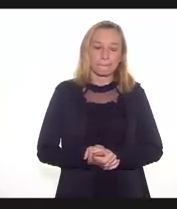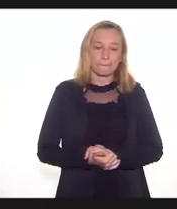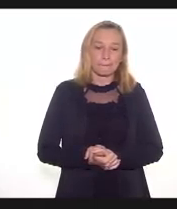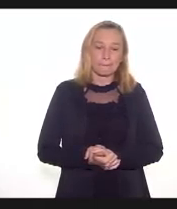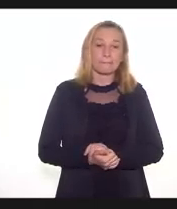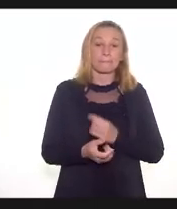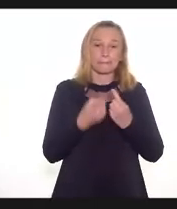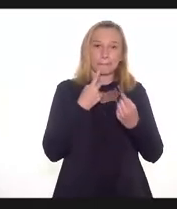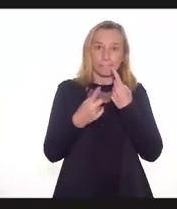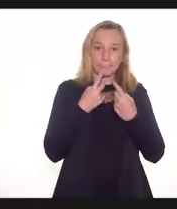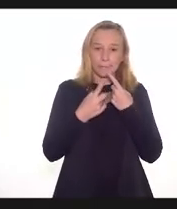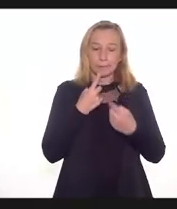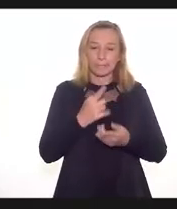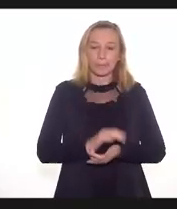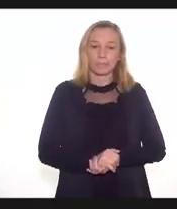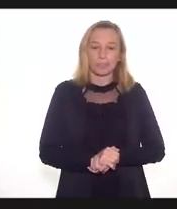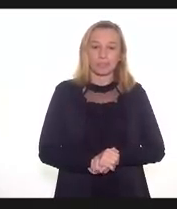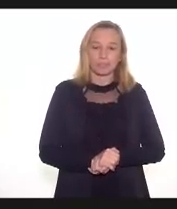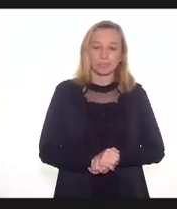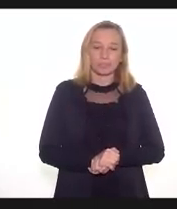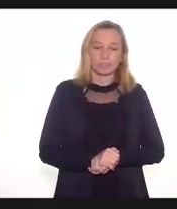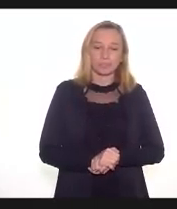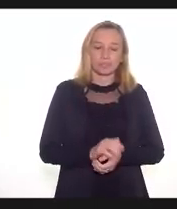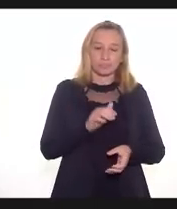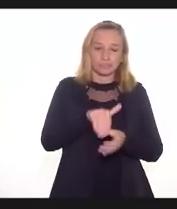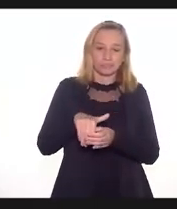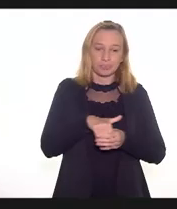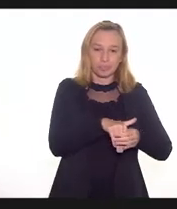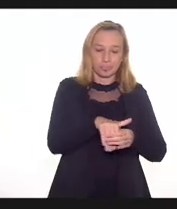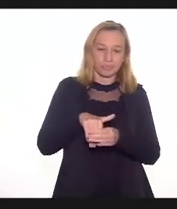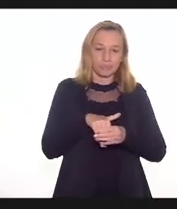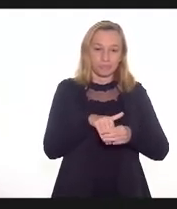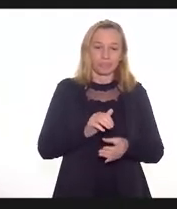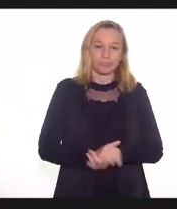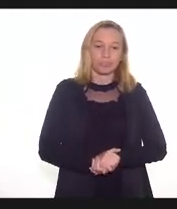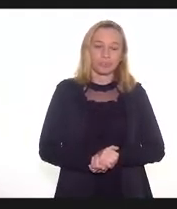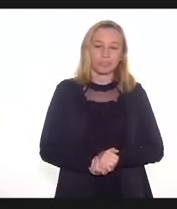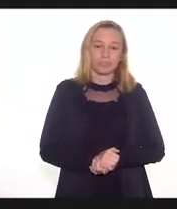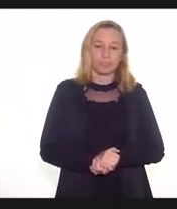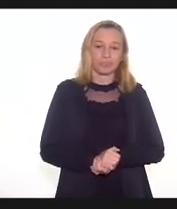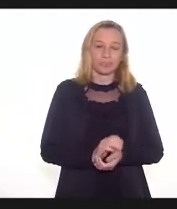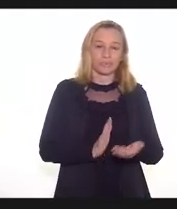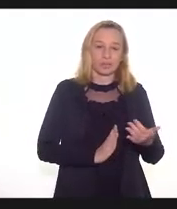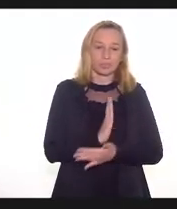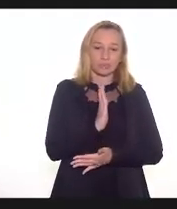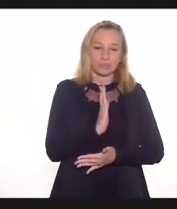Em discussão. Em votação. Aprovado.